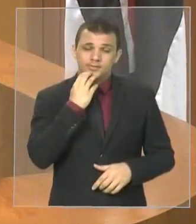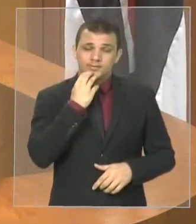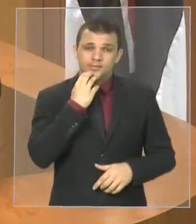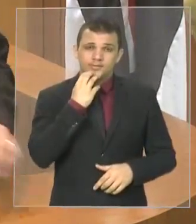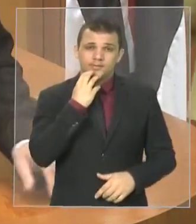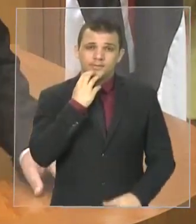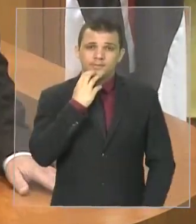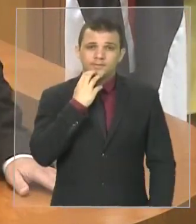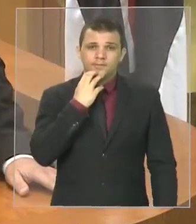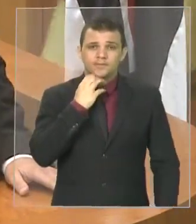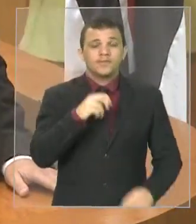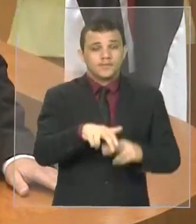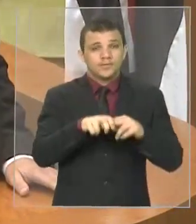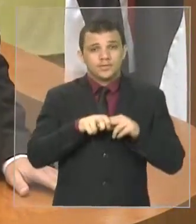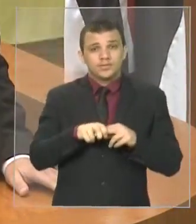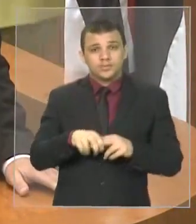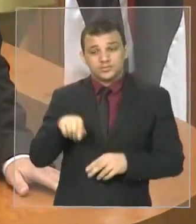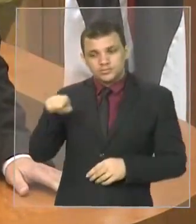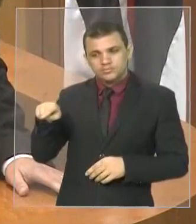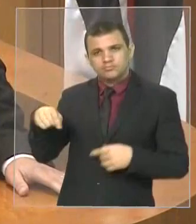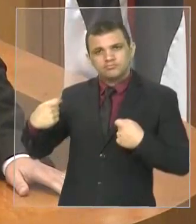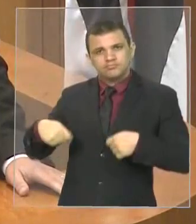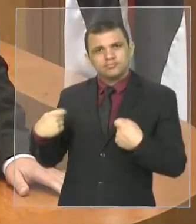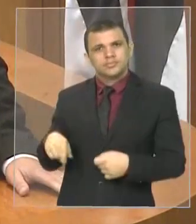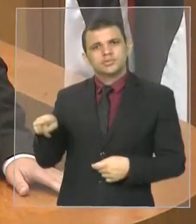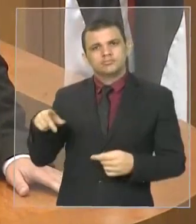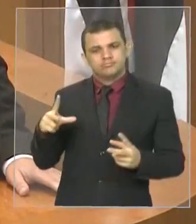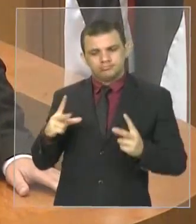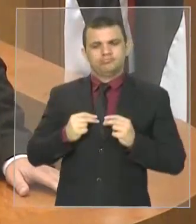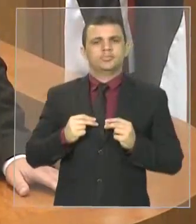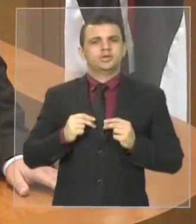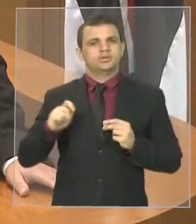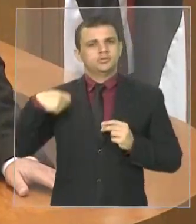que o prefeito tem que vestir a roupa de prefeito